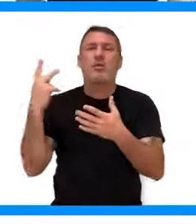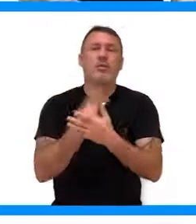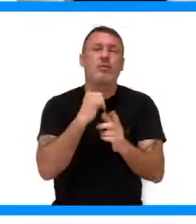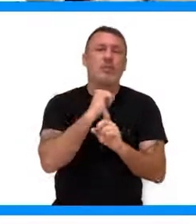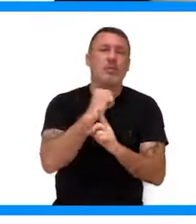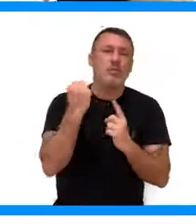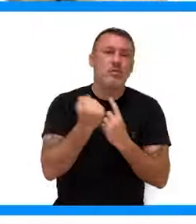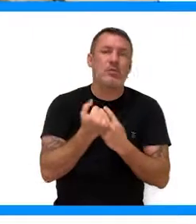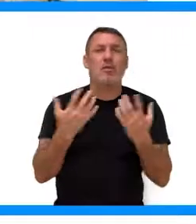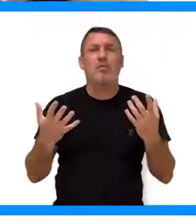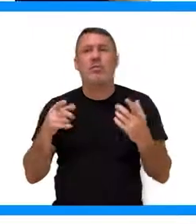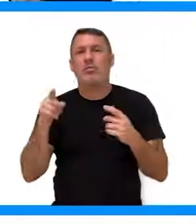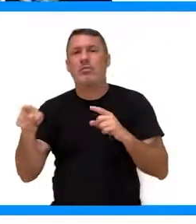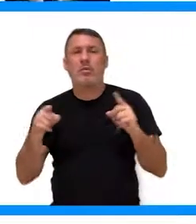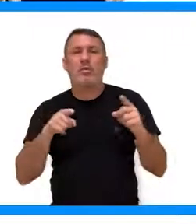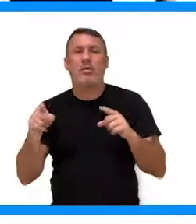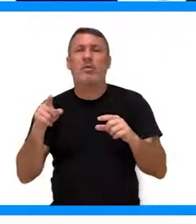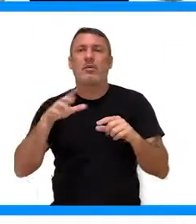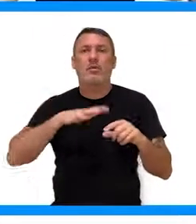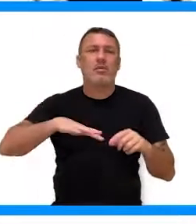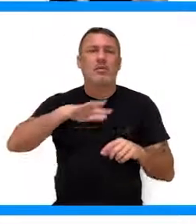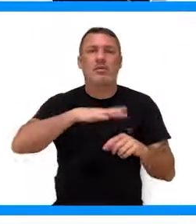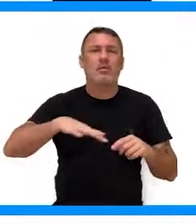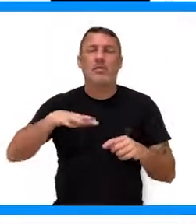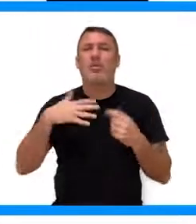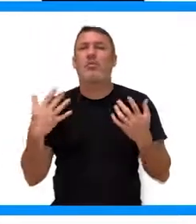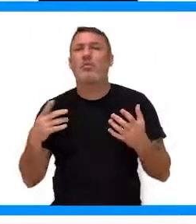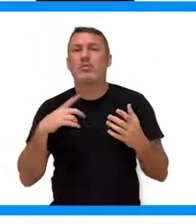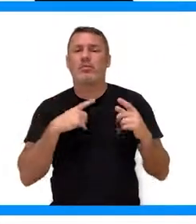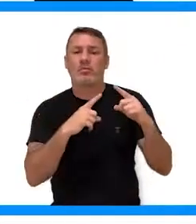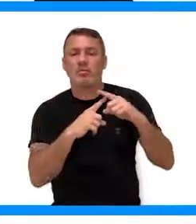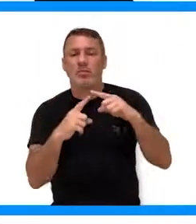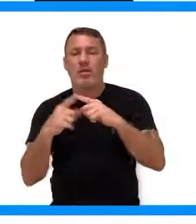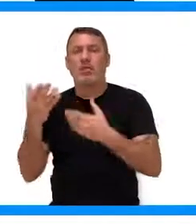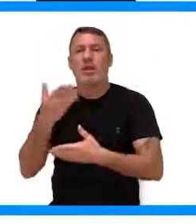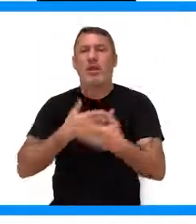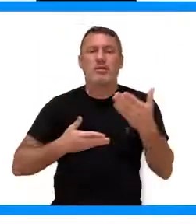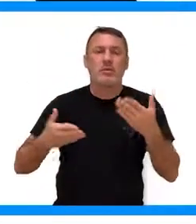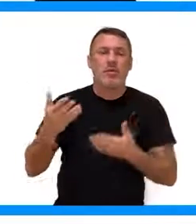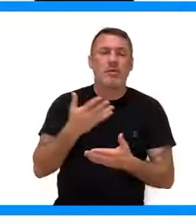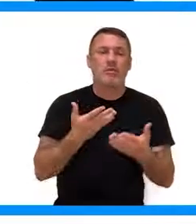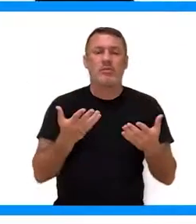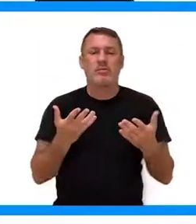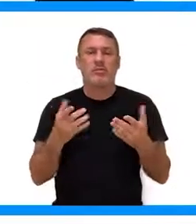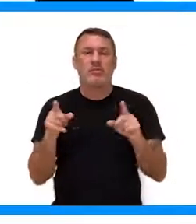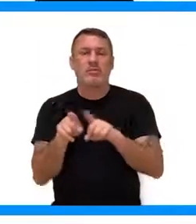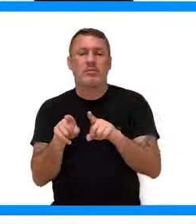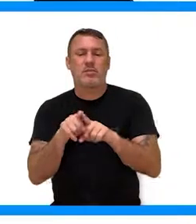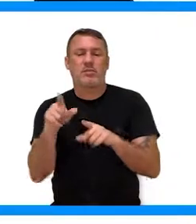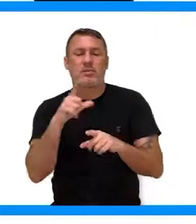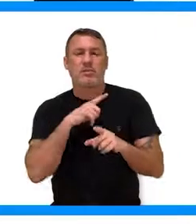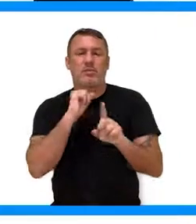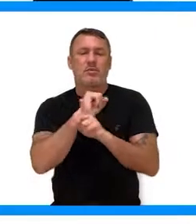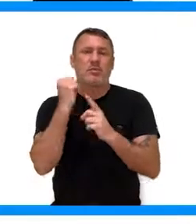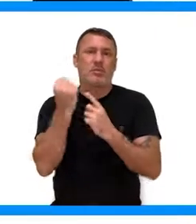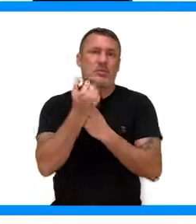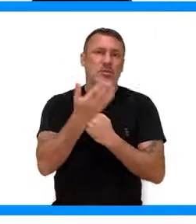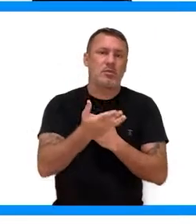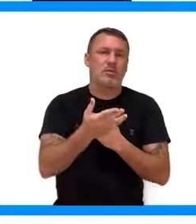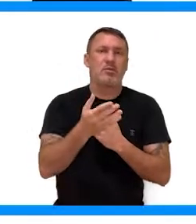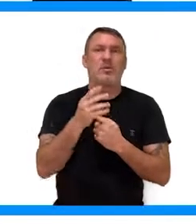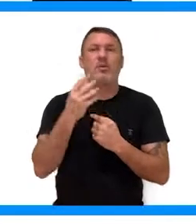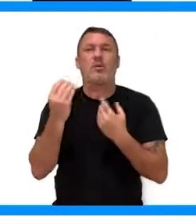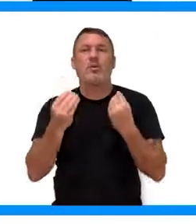são as consequências sociais dessa extensão aqui habitacional? Tá? Dessa interação